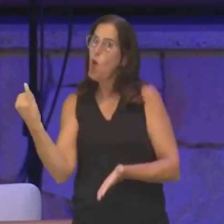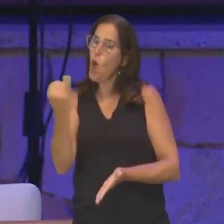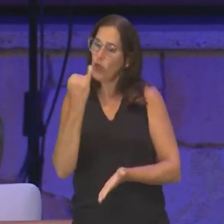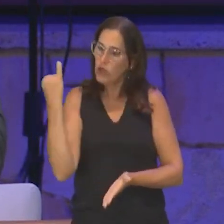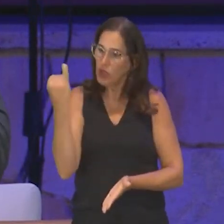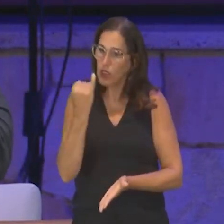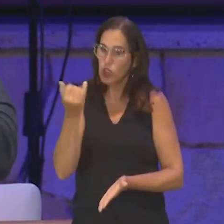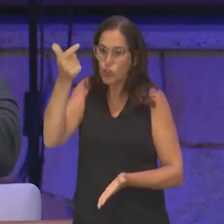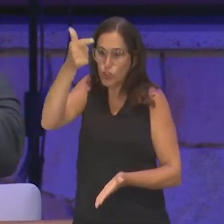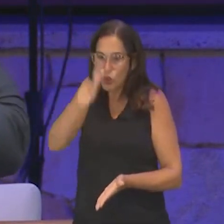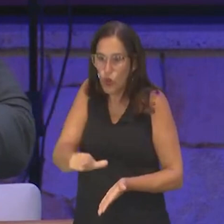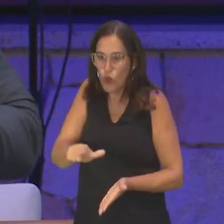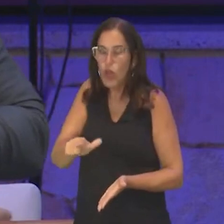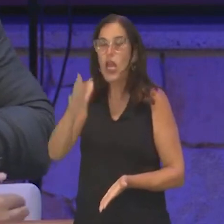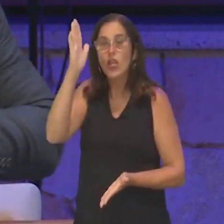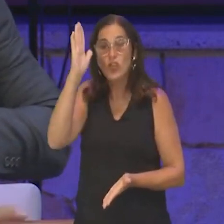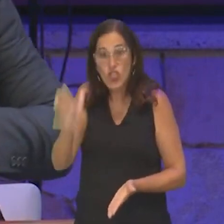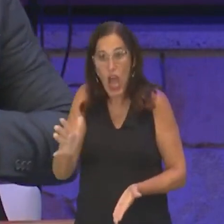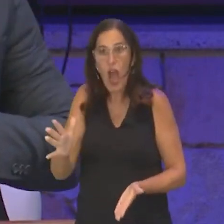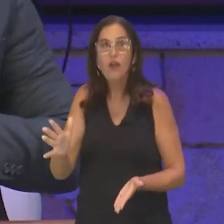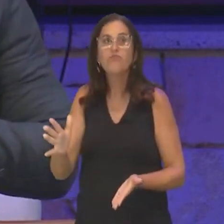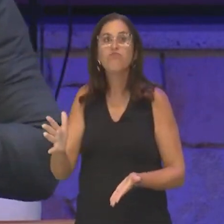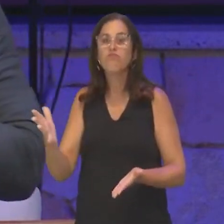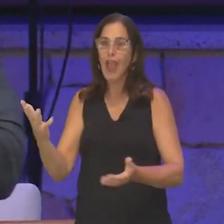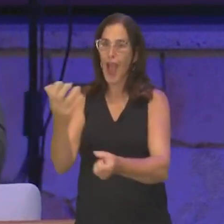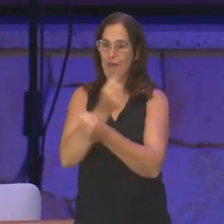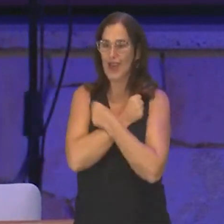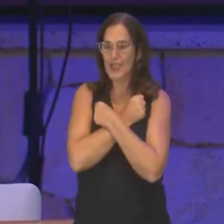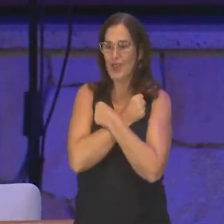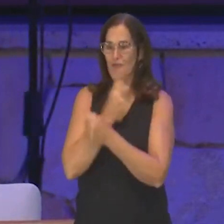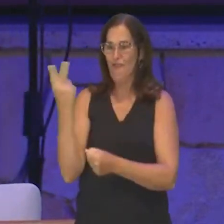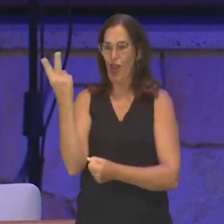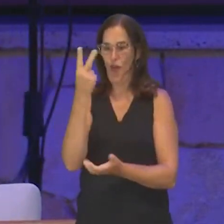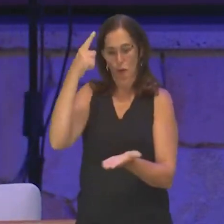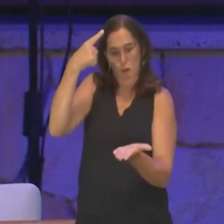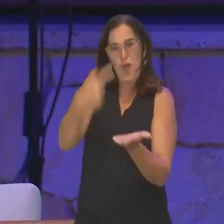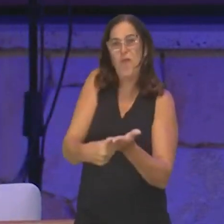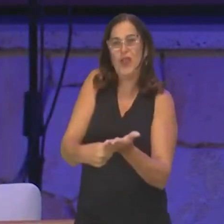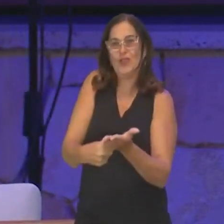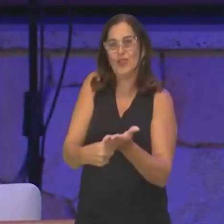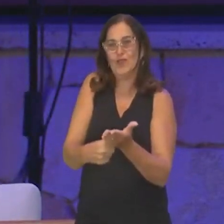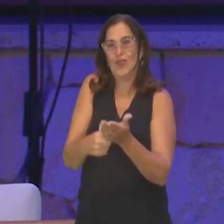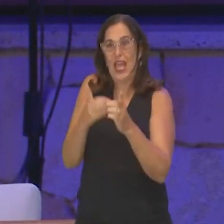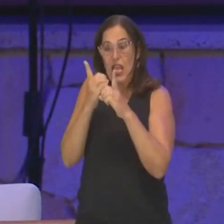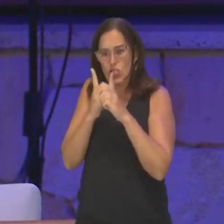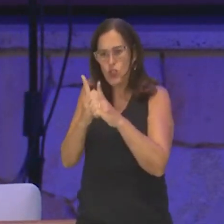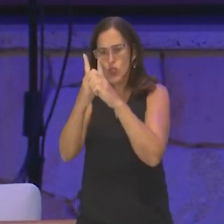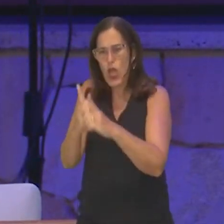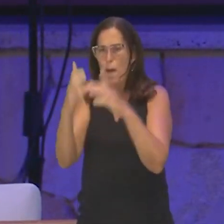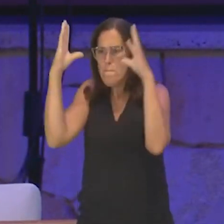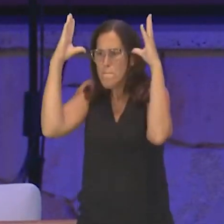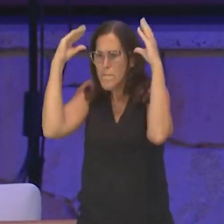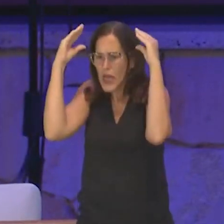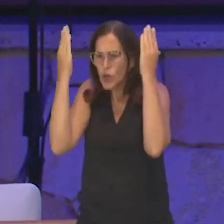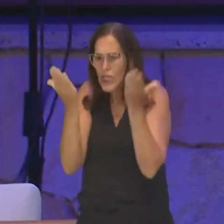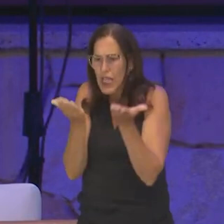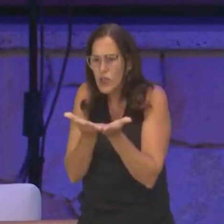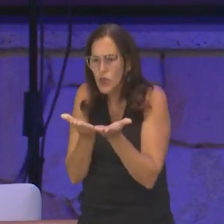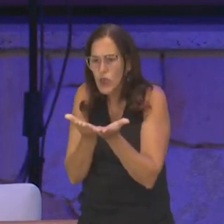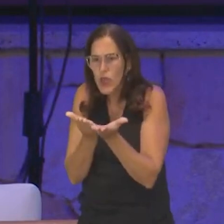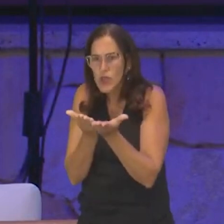daquilo que um dia nós já abraçamos como um dos valores para nós. Discipulado e maturidade